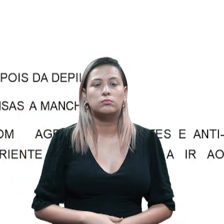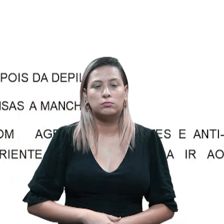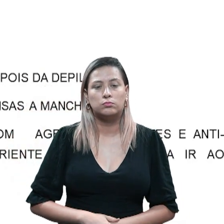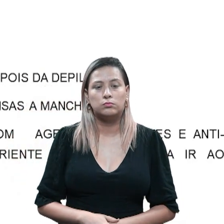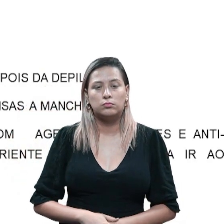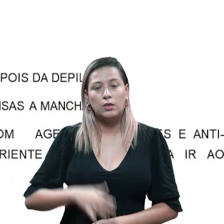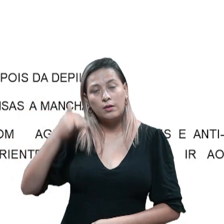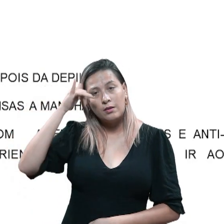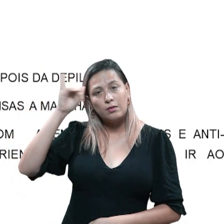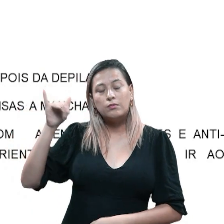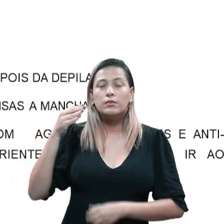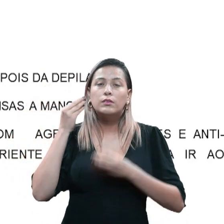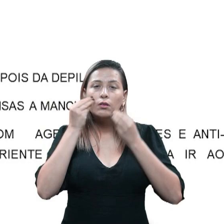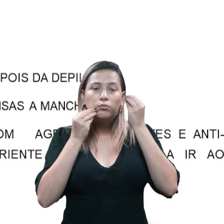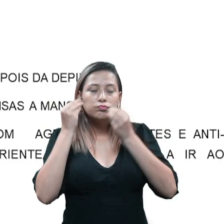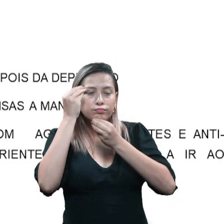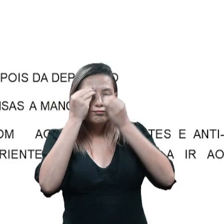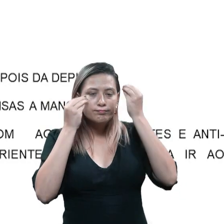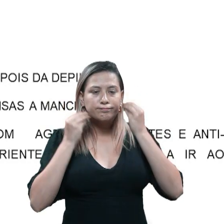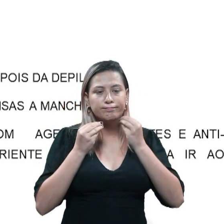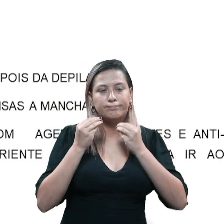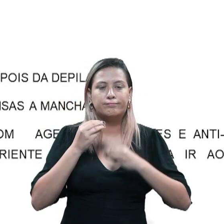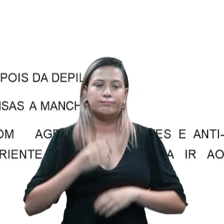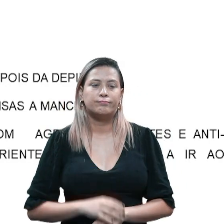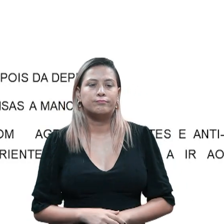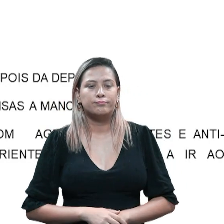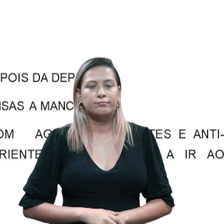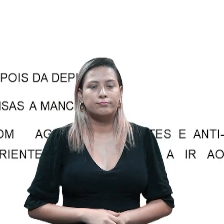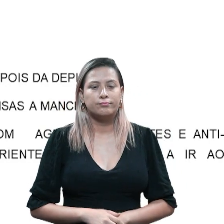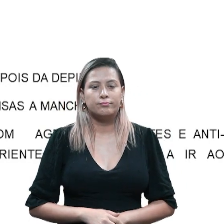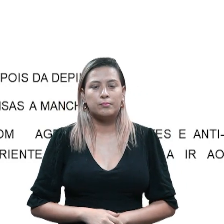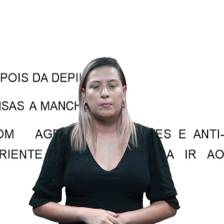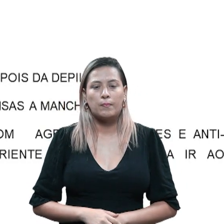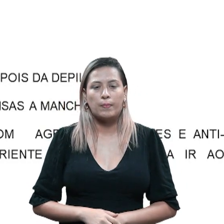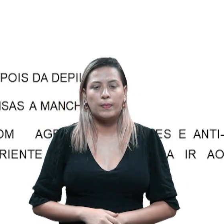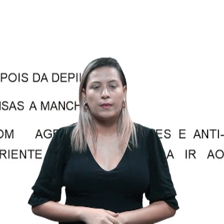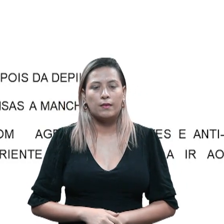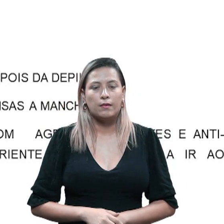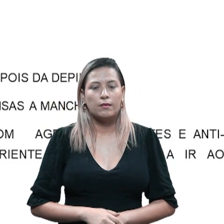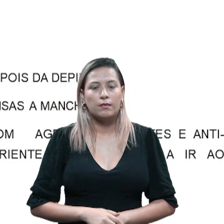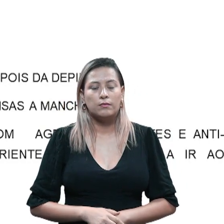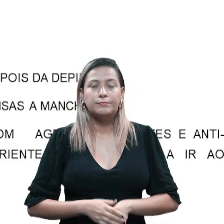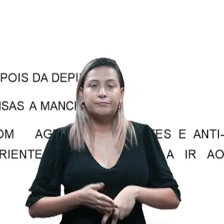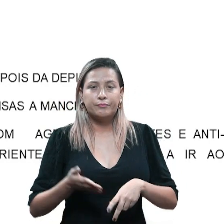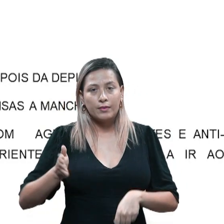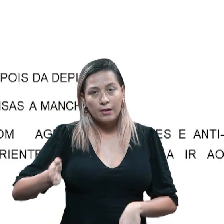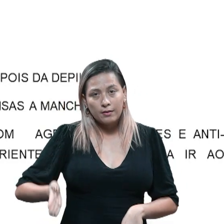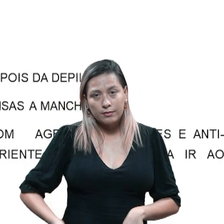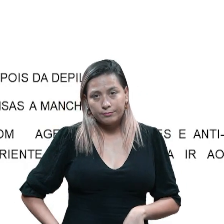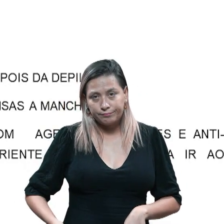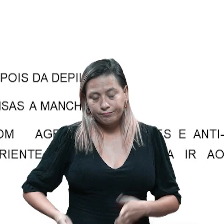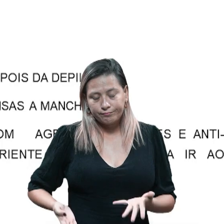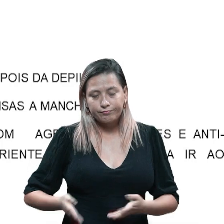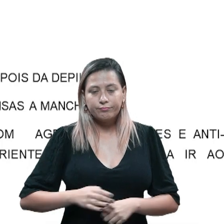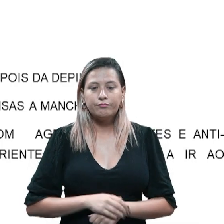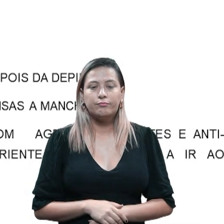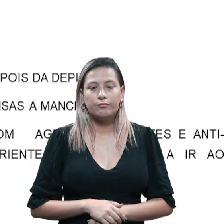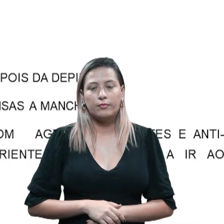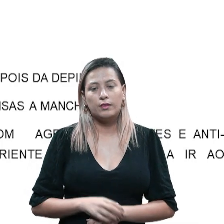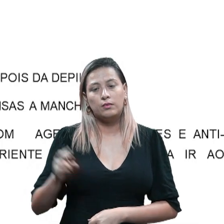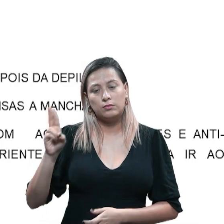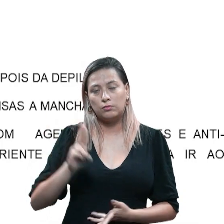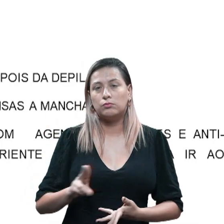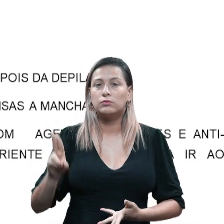as manchas. Oriente a sua cliente a não usar calça jeans apertada depois da depilação. Peles